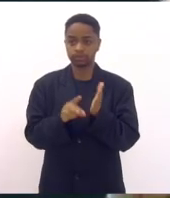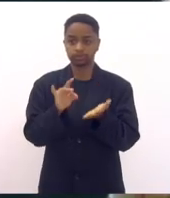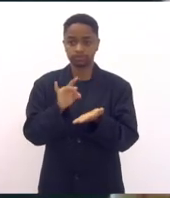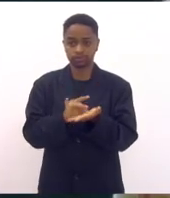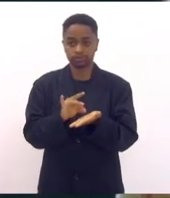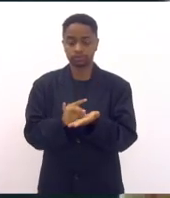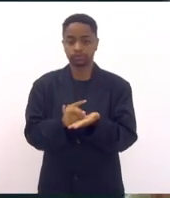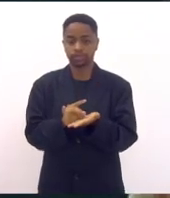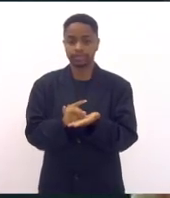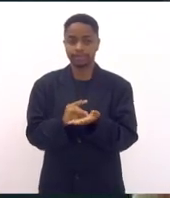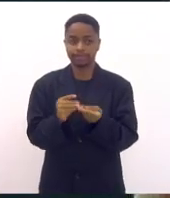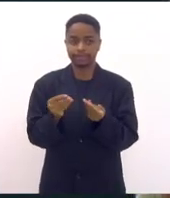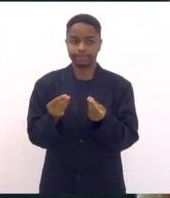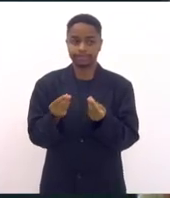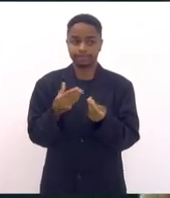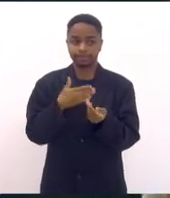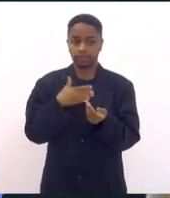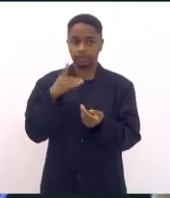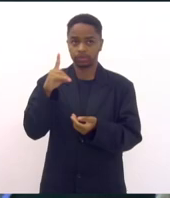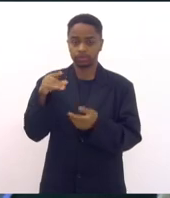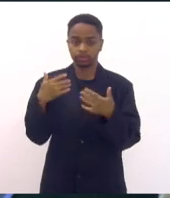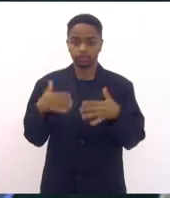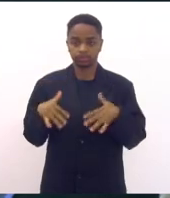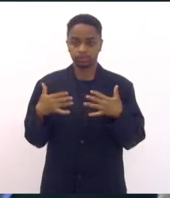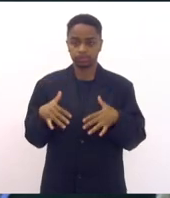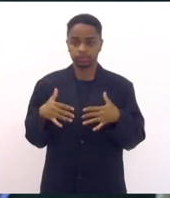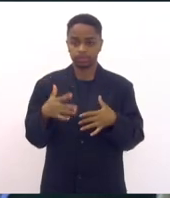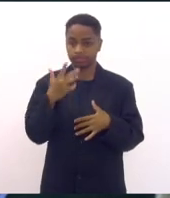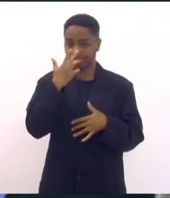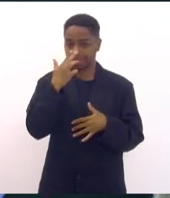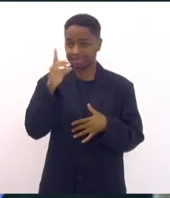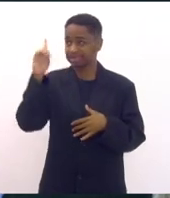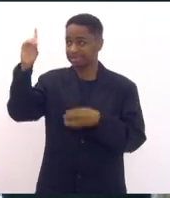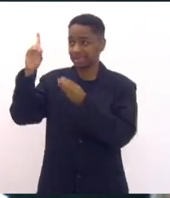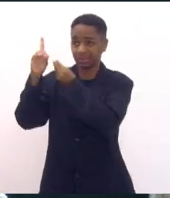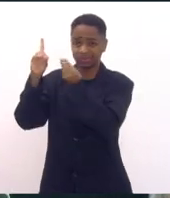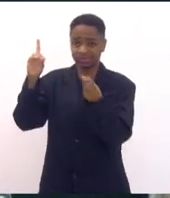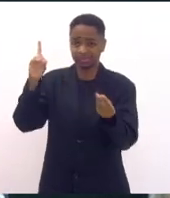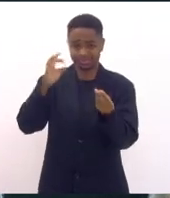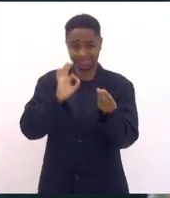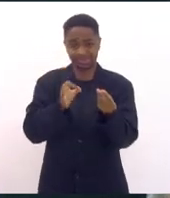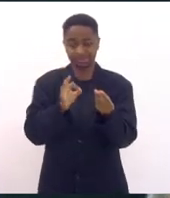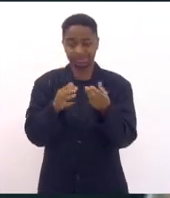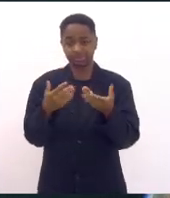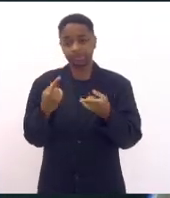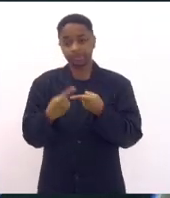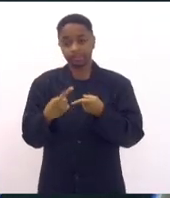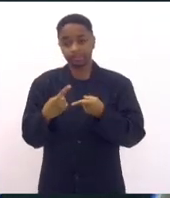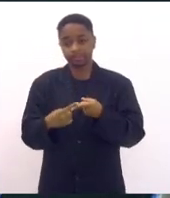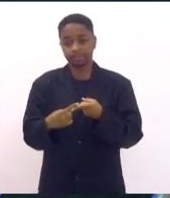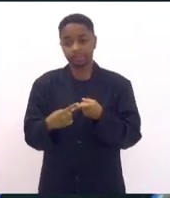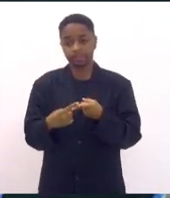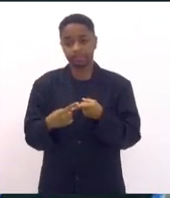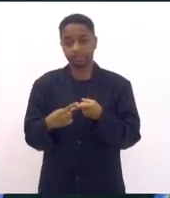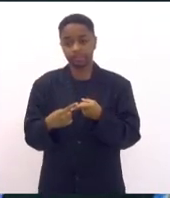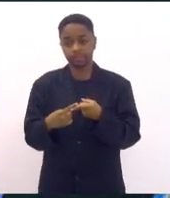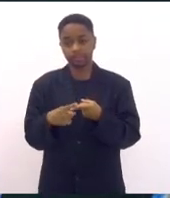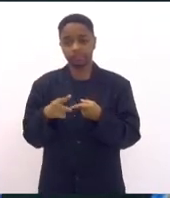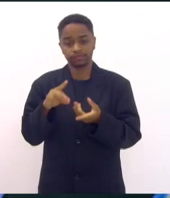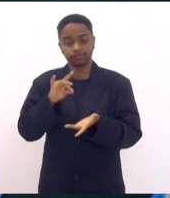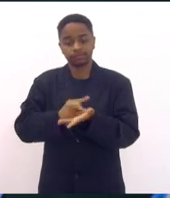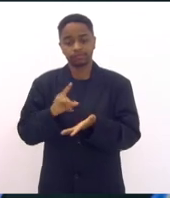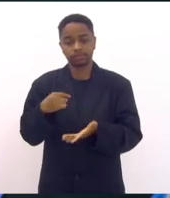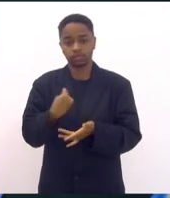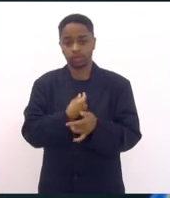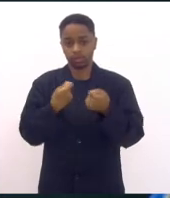assim que meu Deus caiu do céu né talvez porque é tudo que a gente